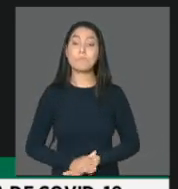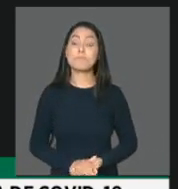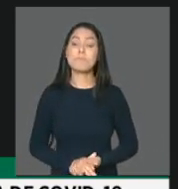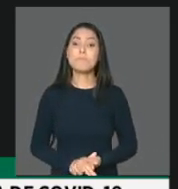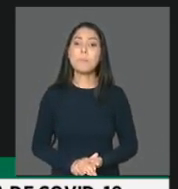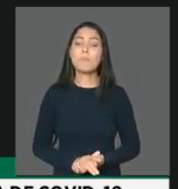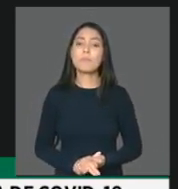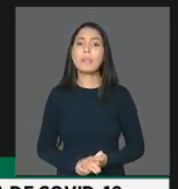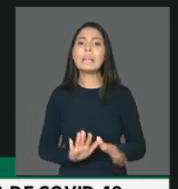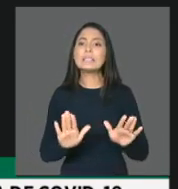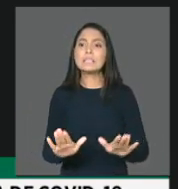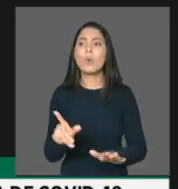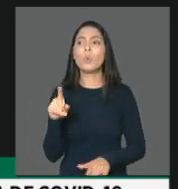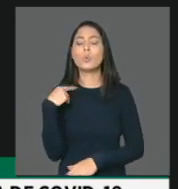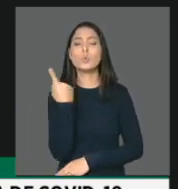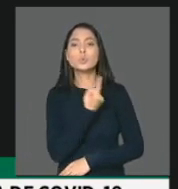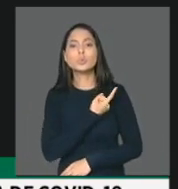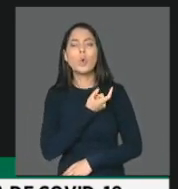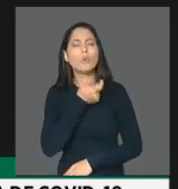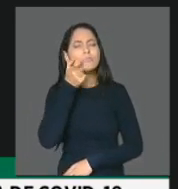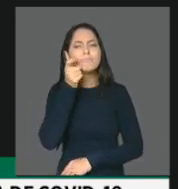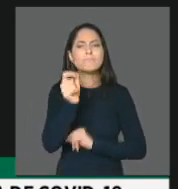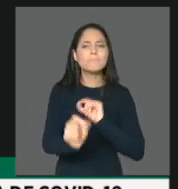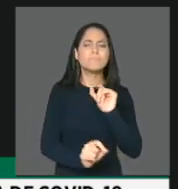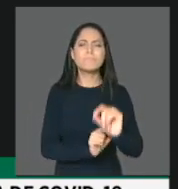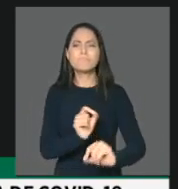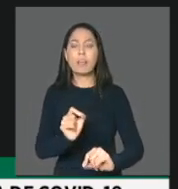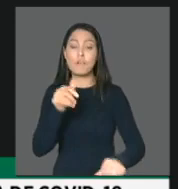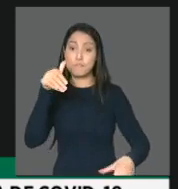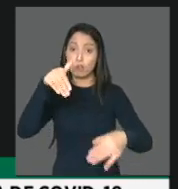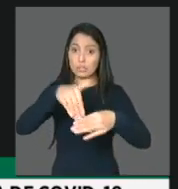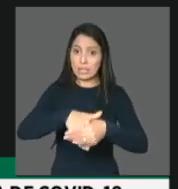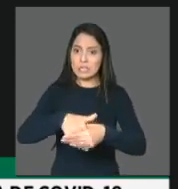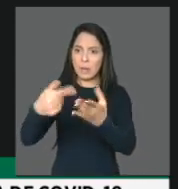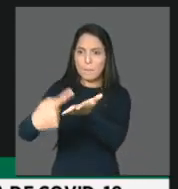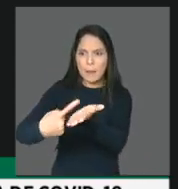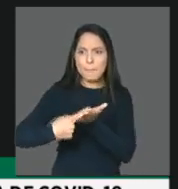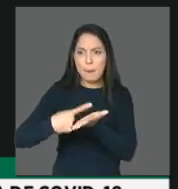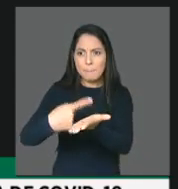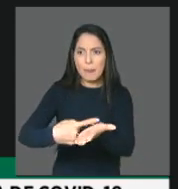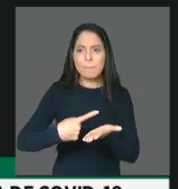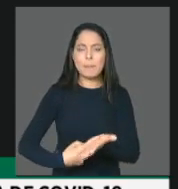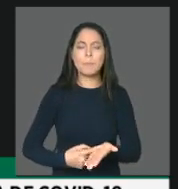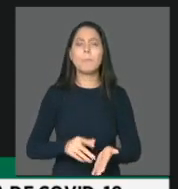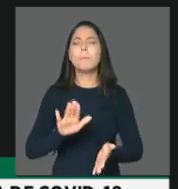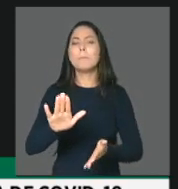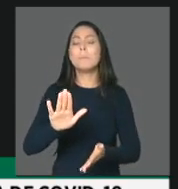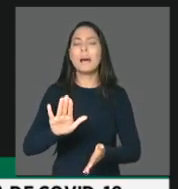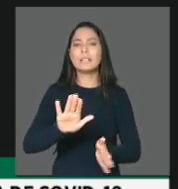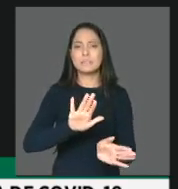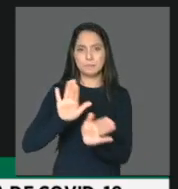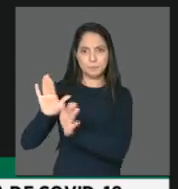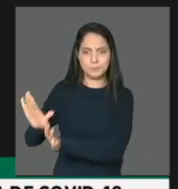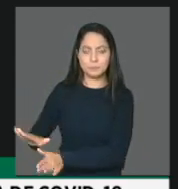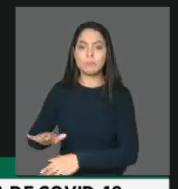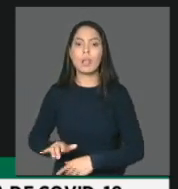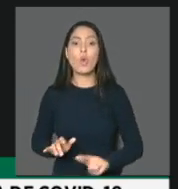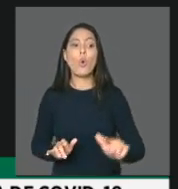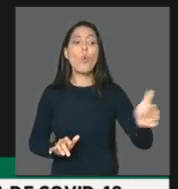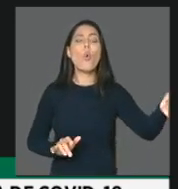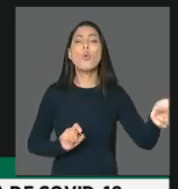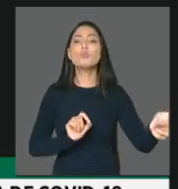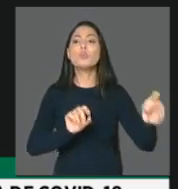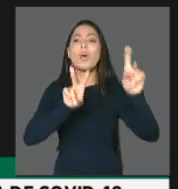Enquanto se busca um consenso sobre essa votação, deputada Soraya, eu quero tocar num outro assunto muito